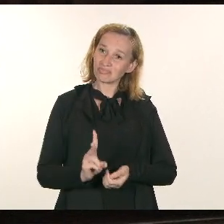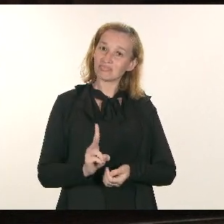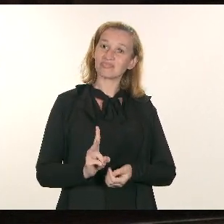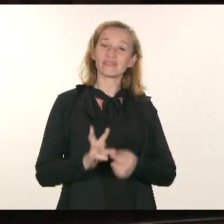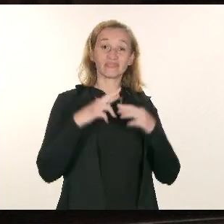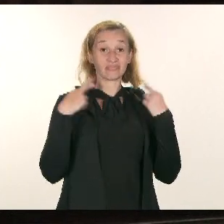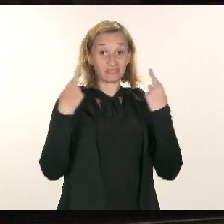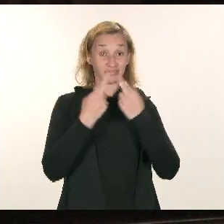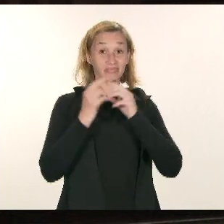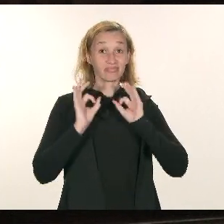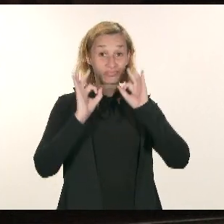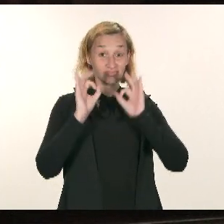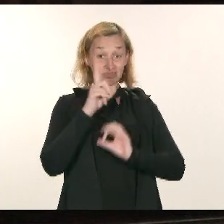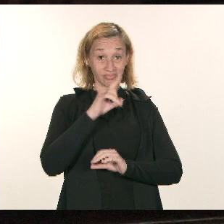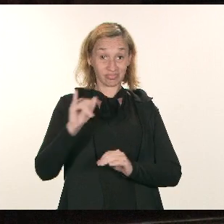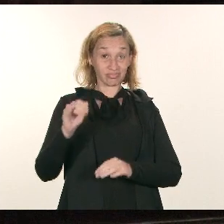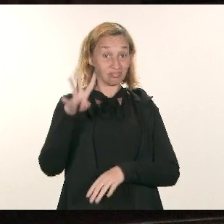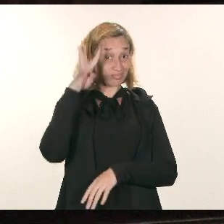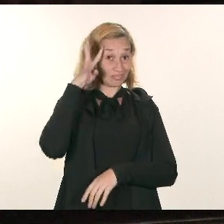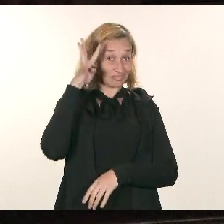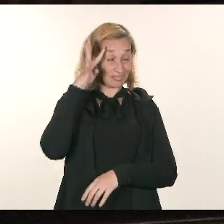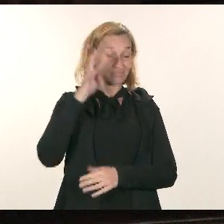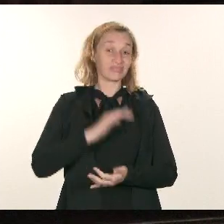desta sessão plenária de hoje, quarta-feira,